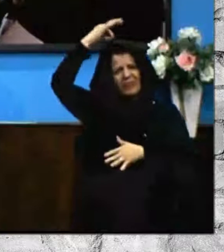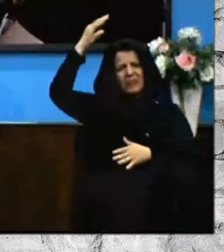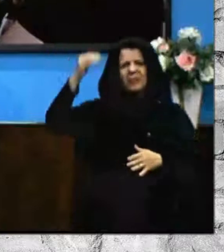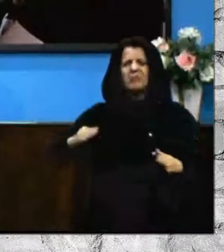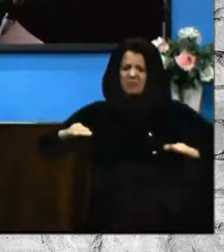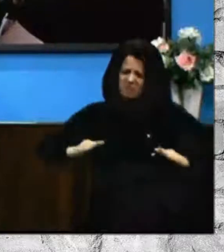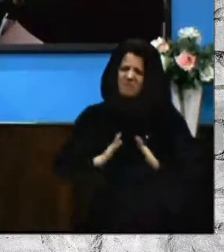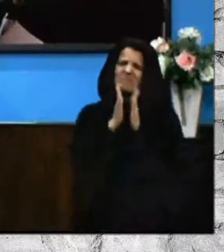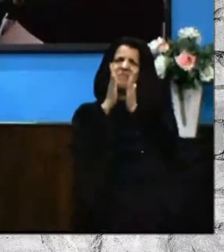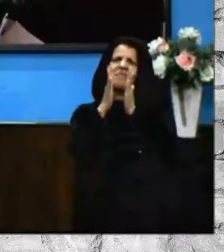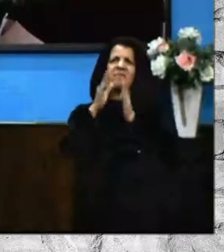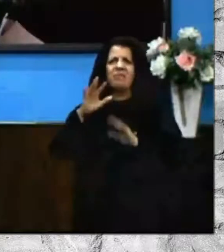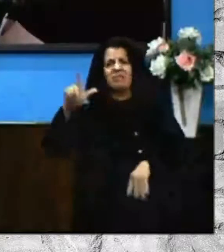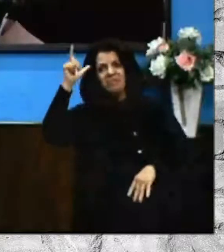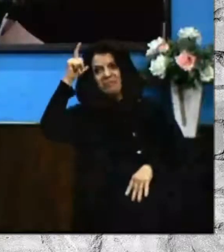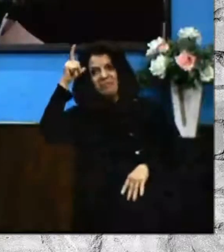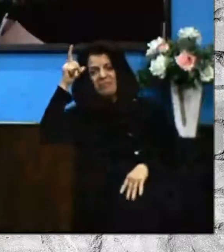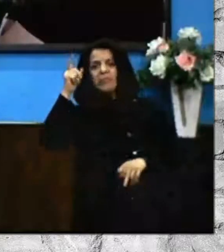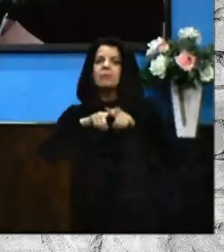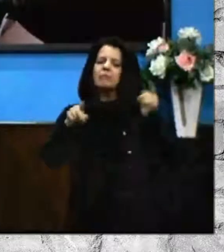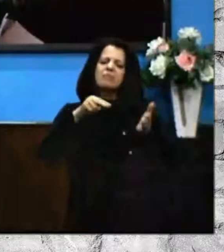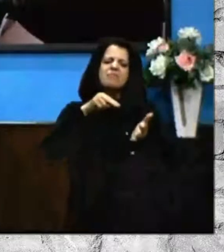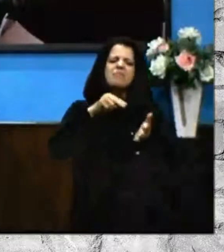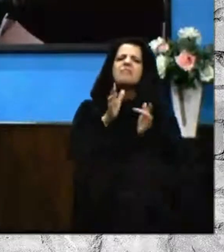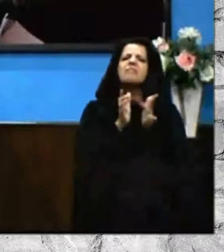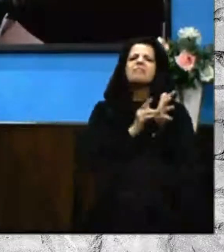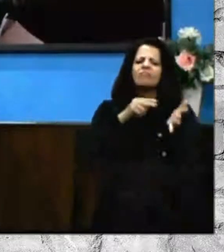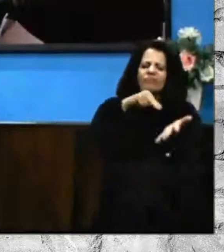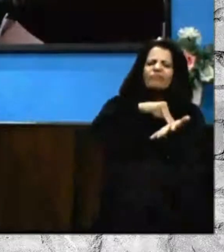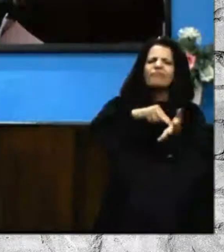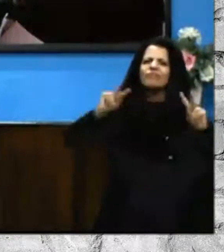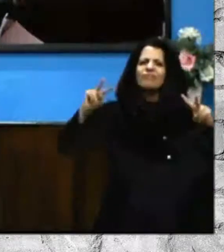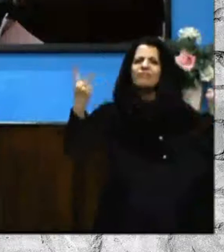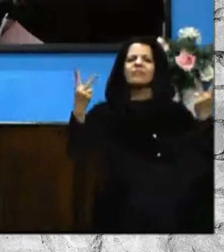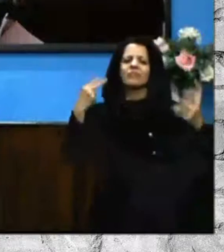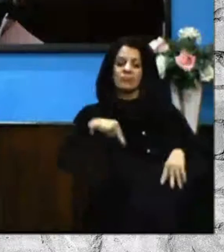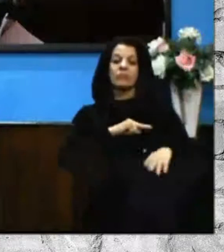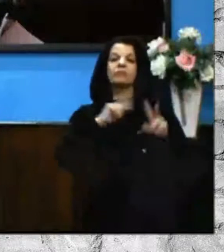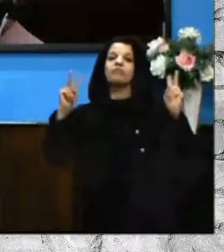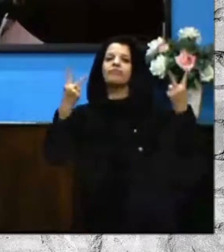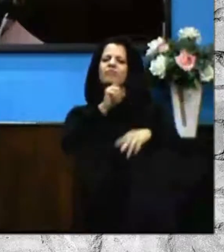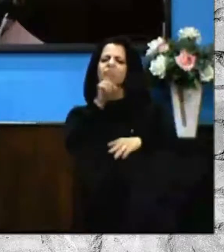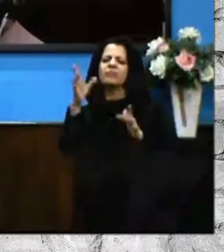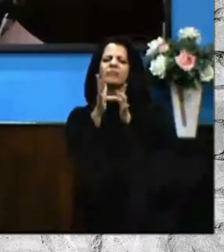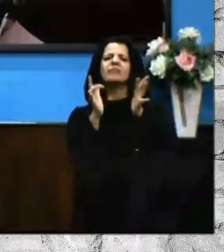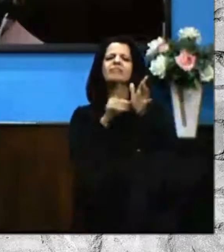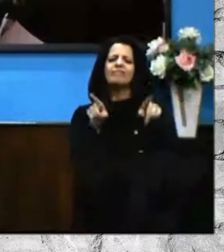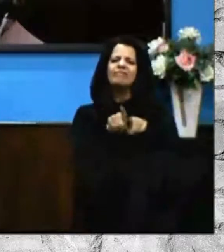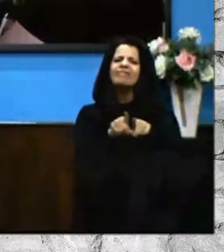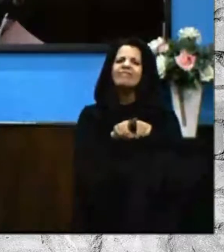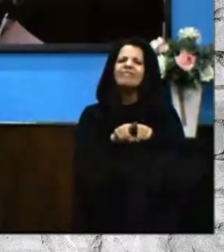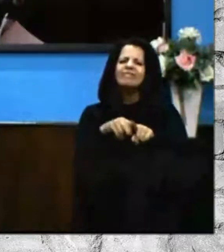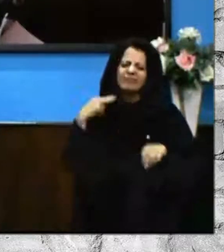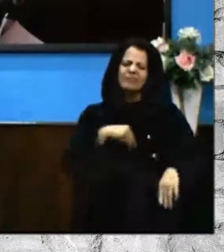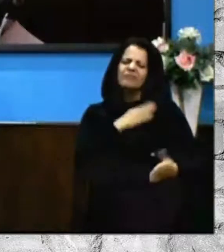foi firme, e Jesus venceu, e nós venceremos em nome de Jesus, e